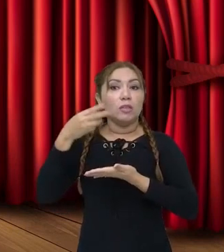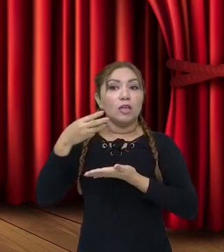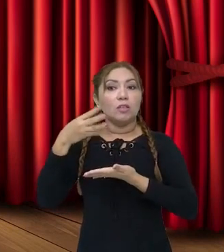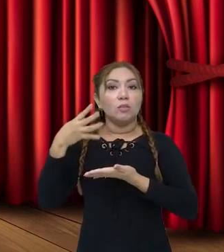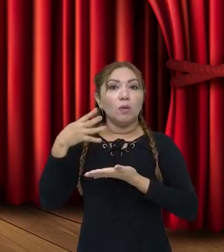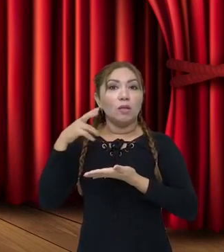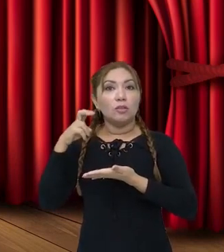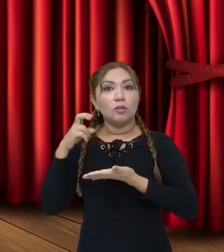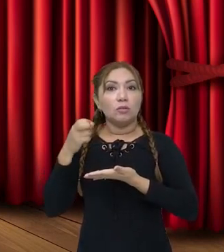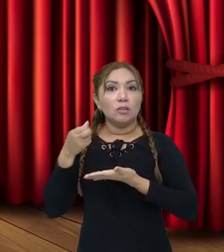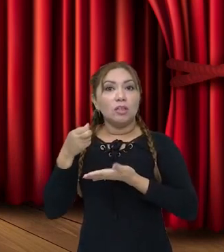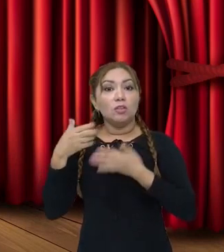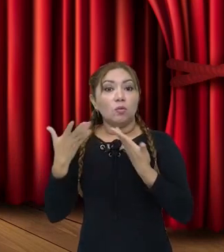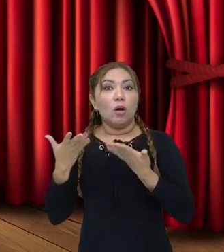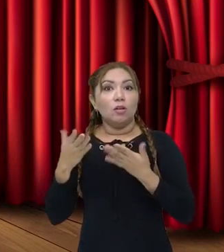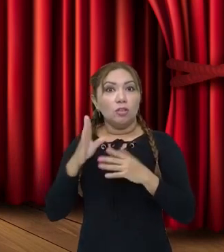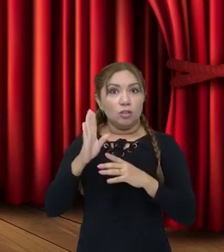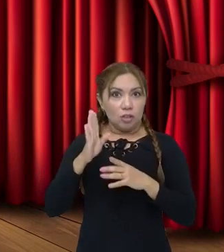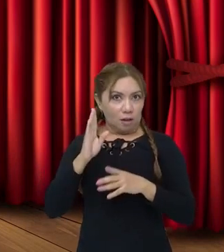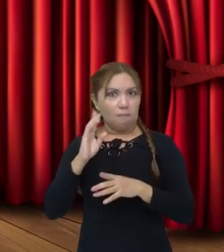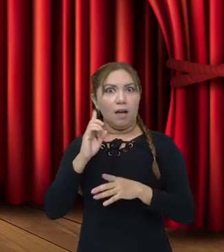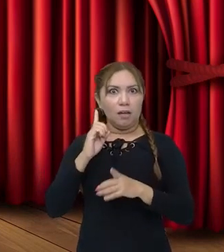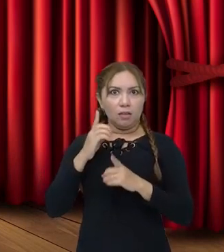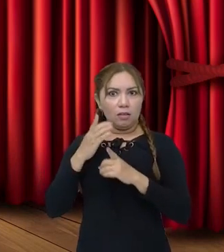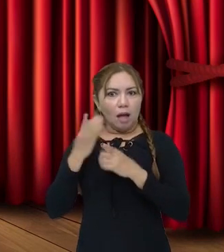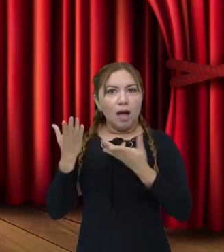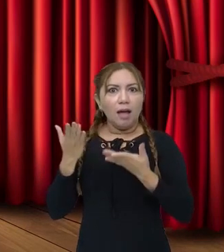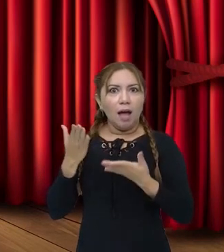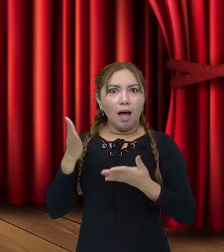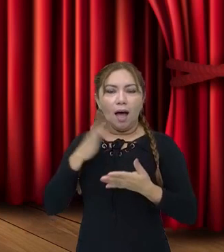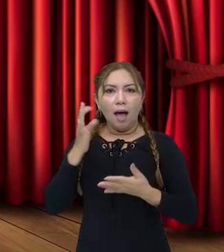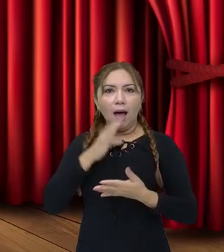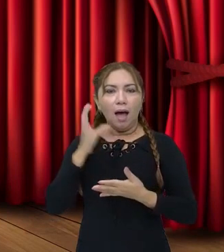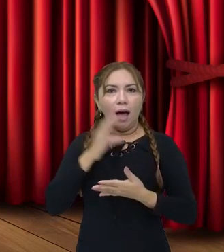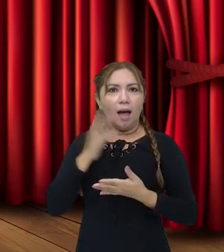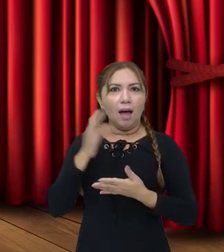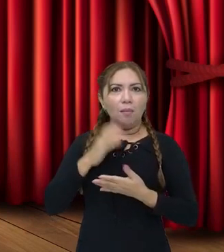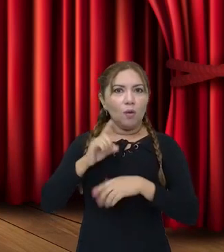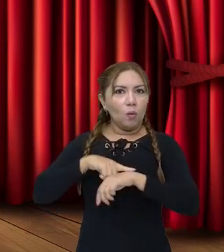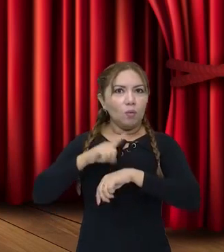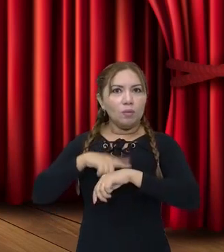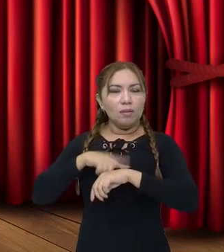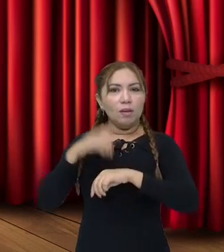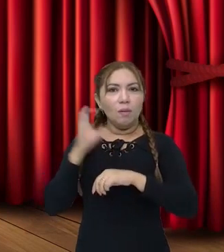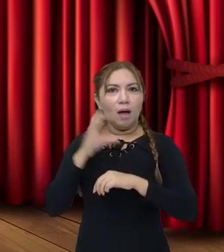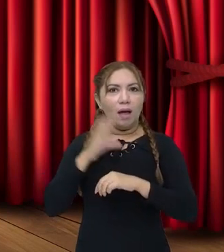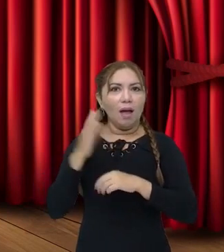conseguiram adivinhar? Vai acabar. Olha o tempo.